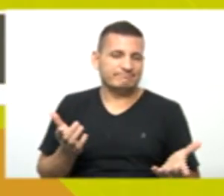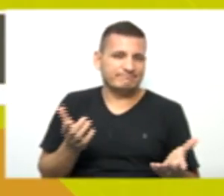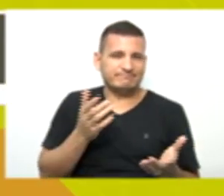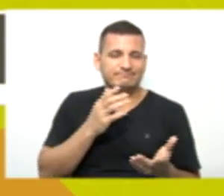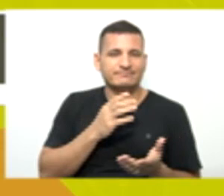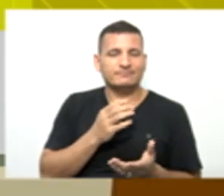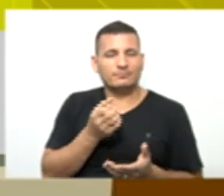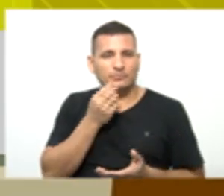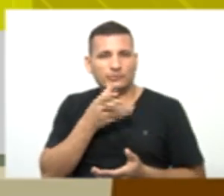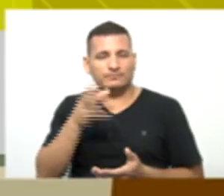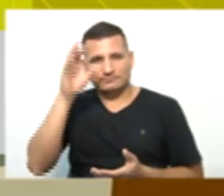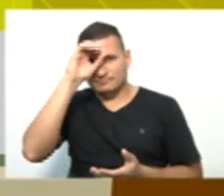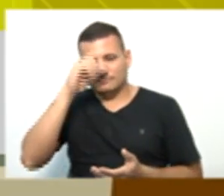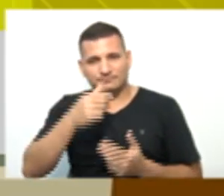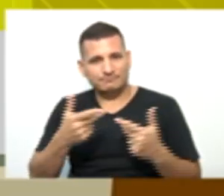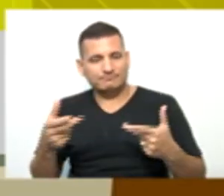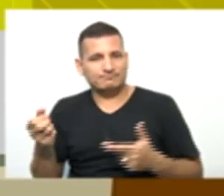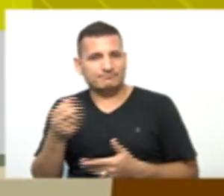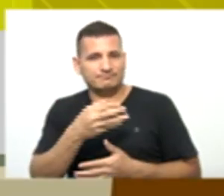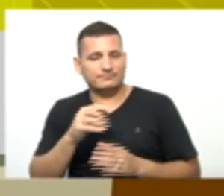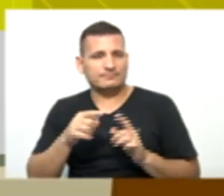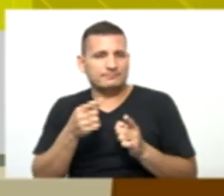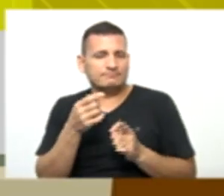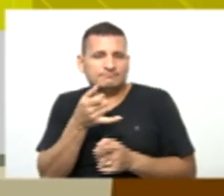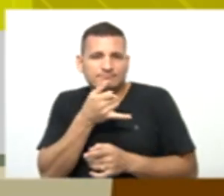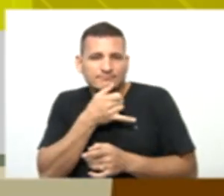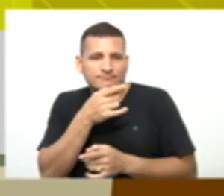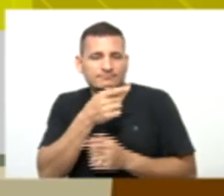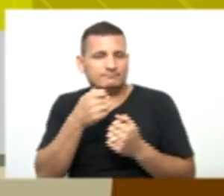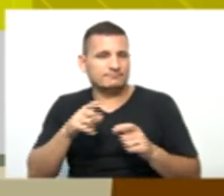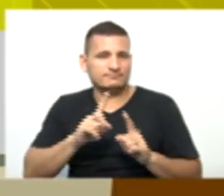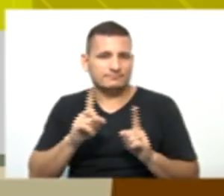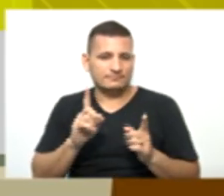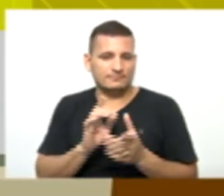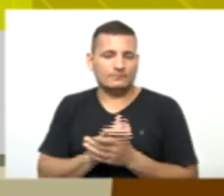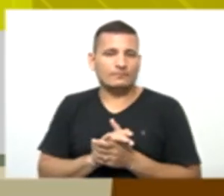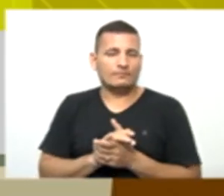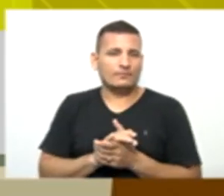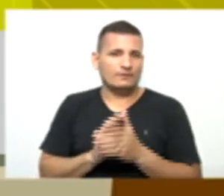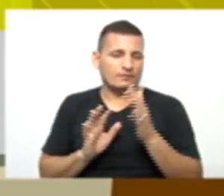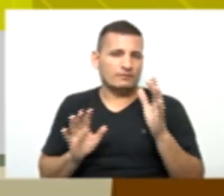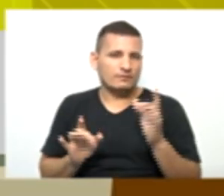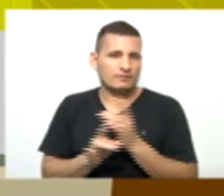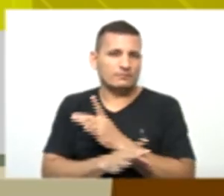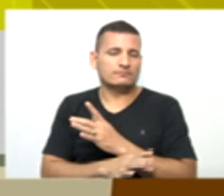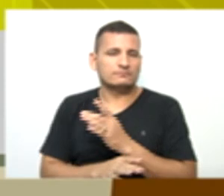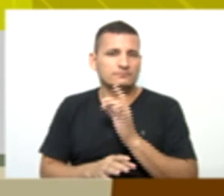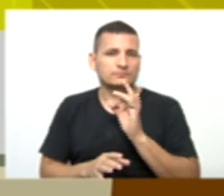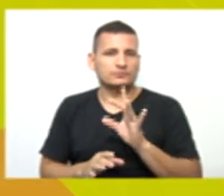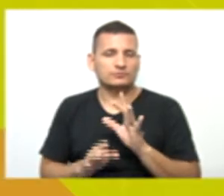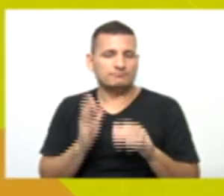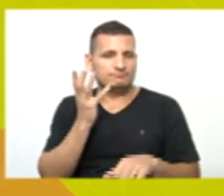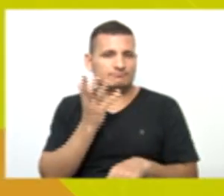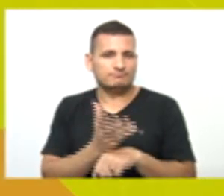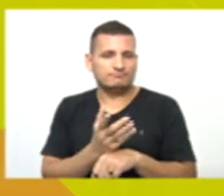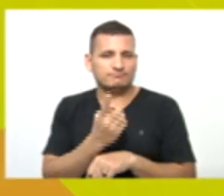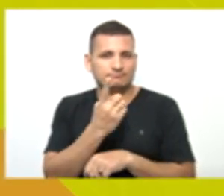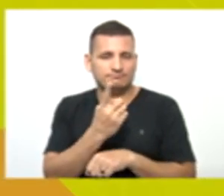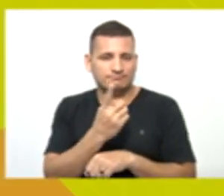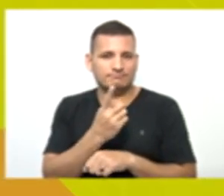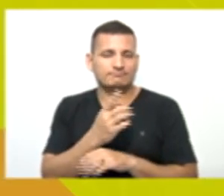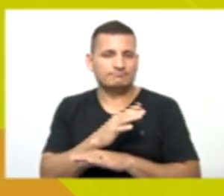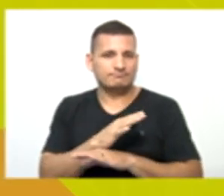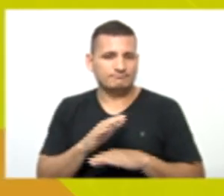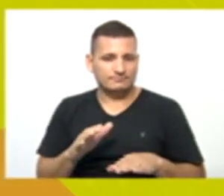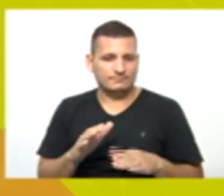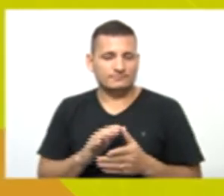coisas novas. Mas não fica triste não, Rai. Nós concluímos só mais uma disciplina. É? Então